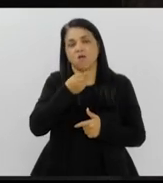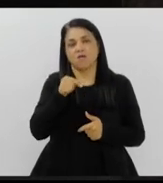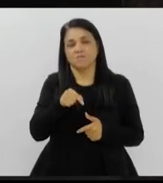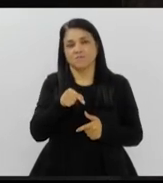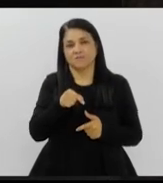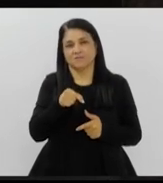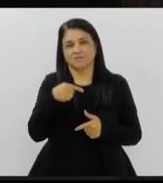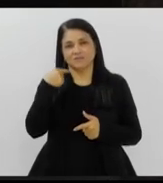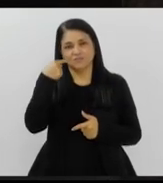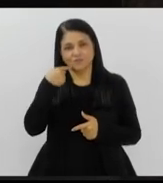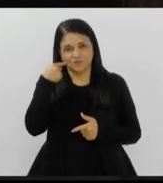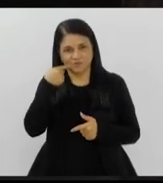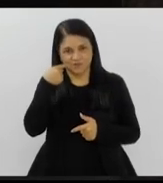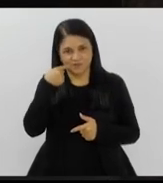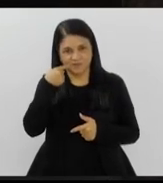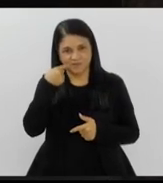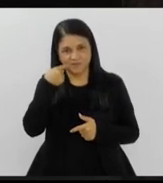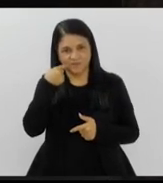você ser uma advogada